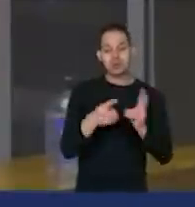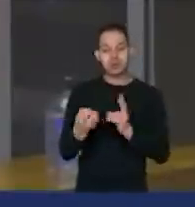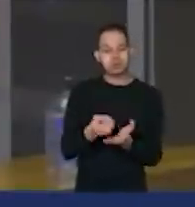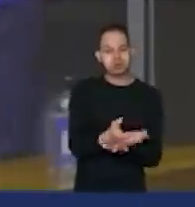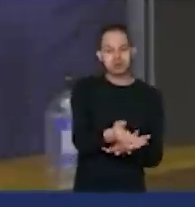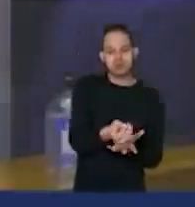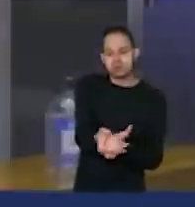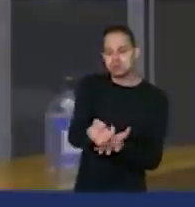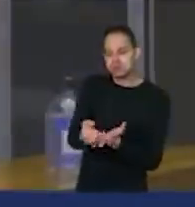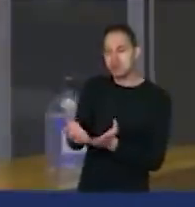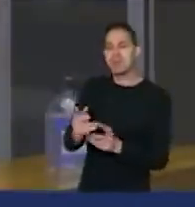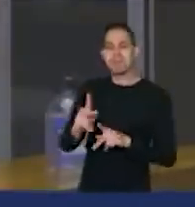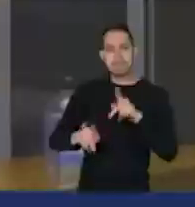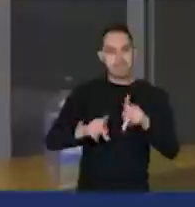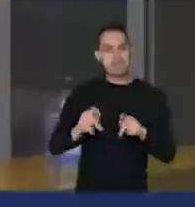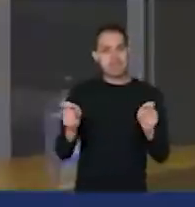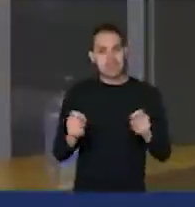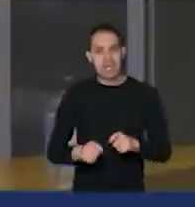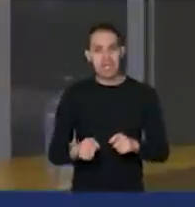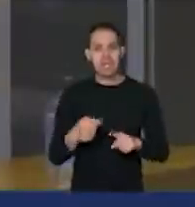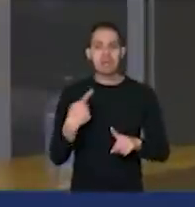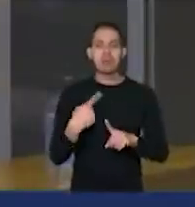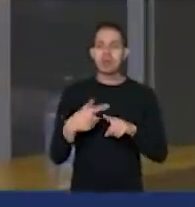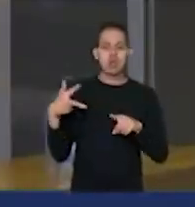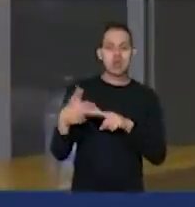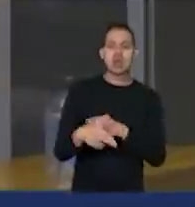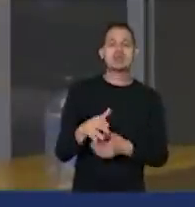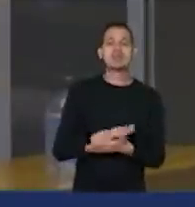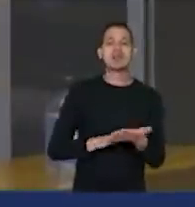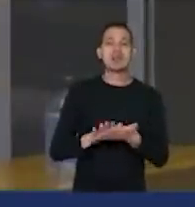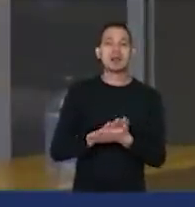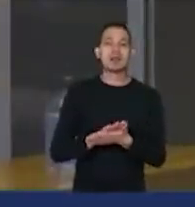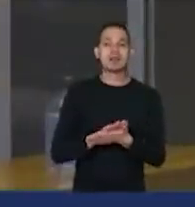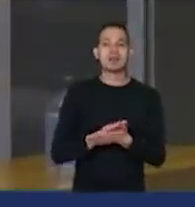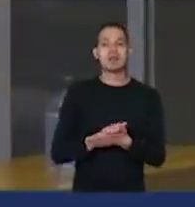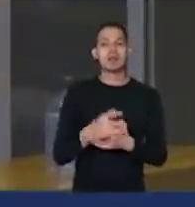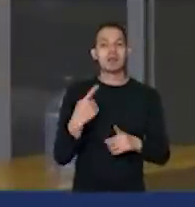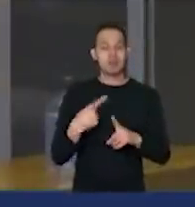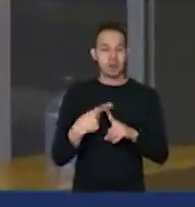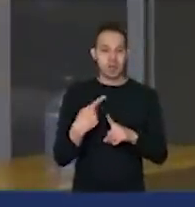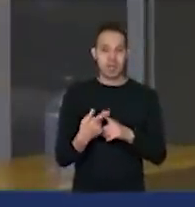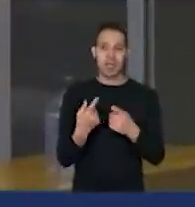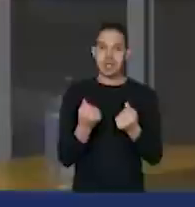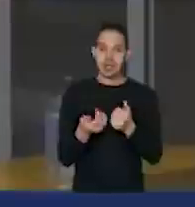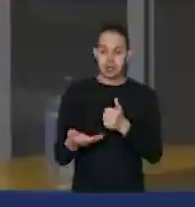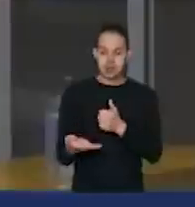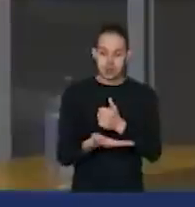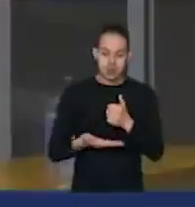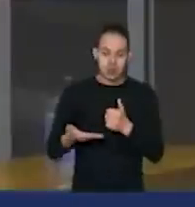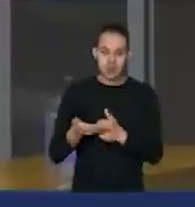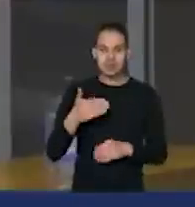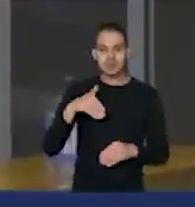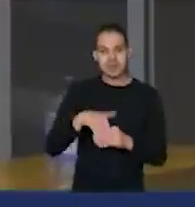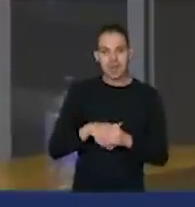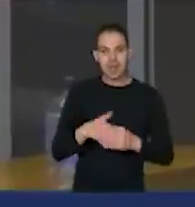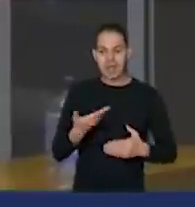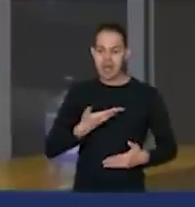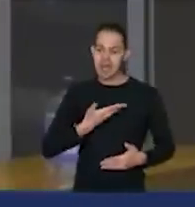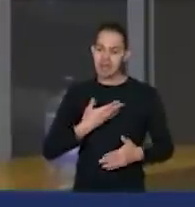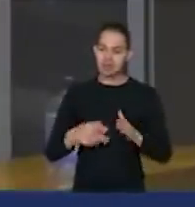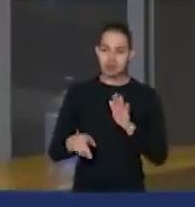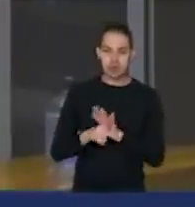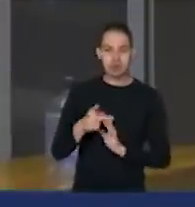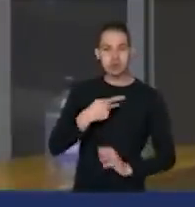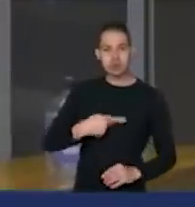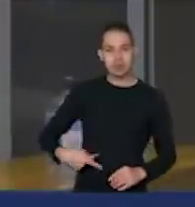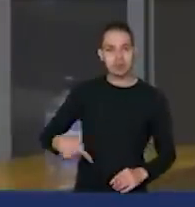população. Por que não corta? É óbvio que é para fazer base eleitoral para os aliados do presidente da República.